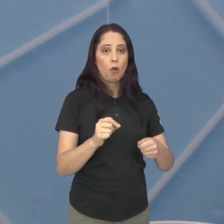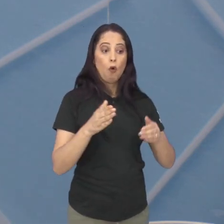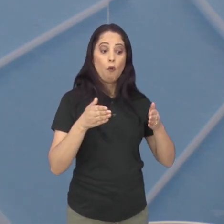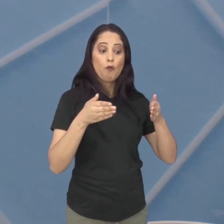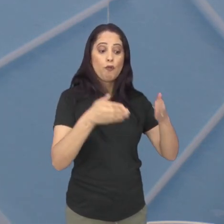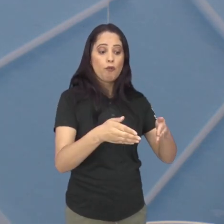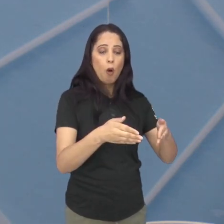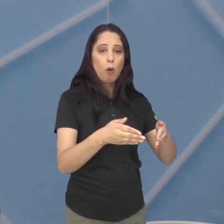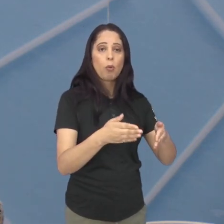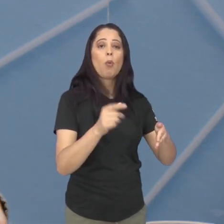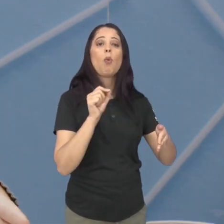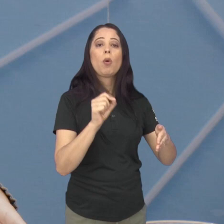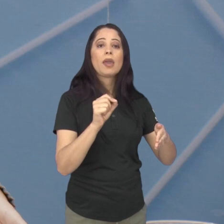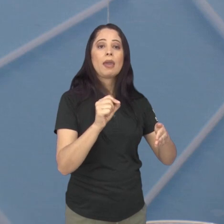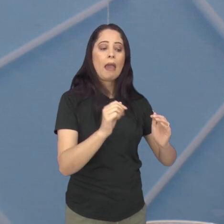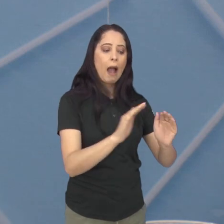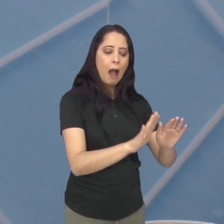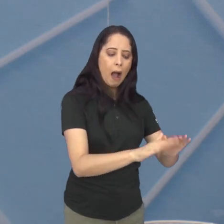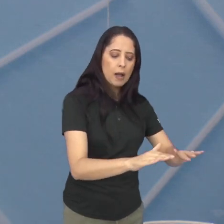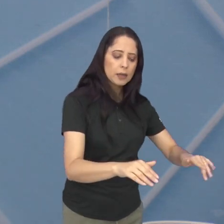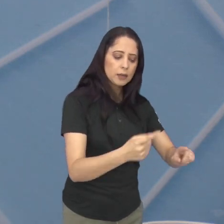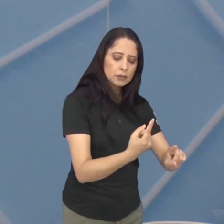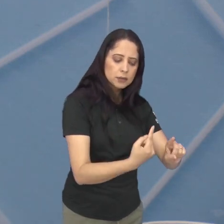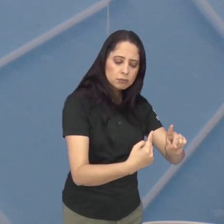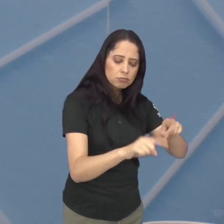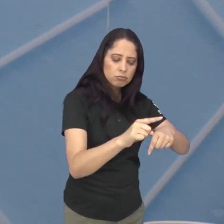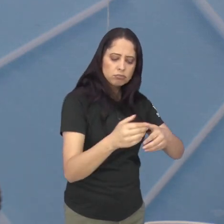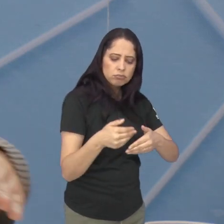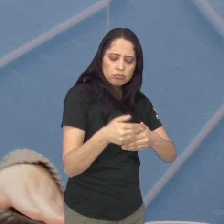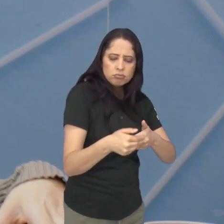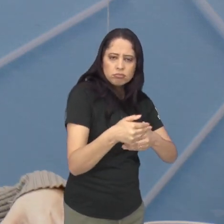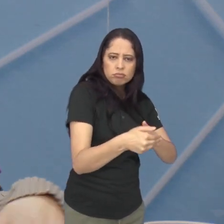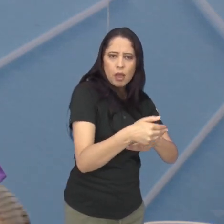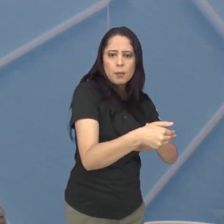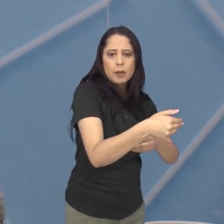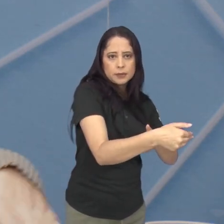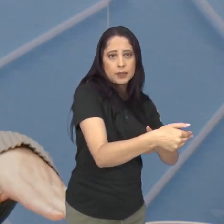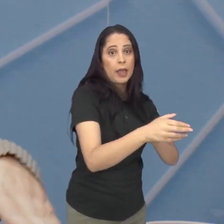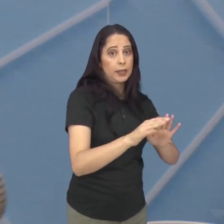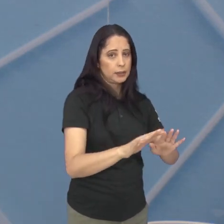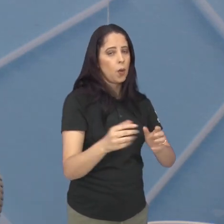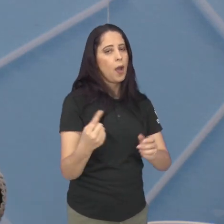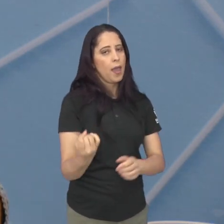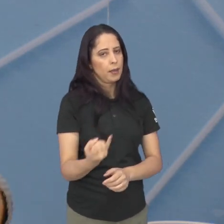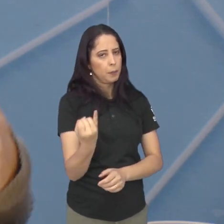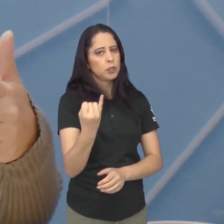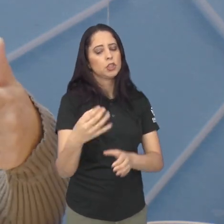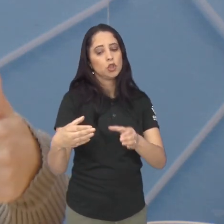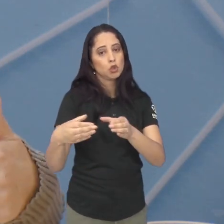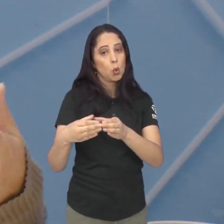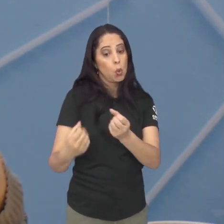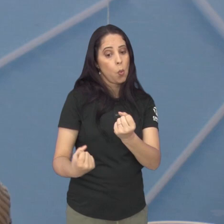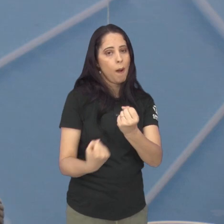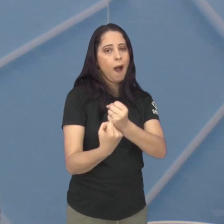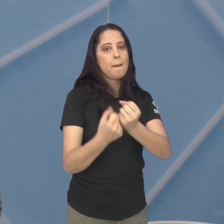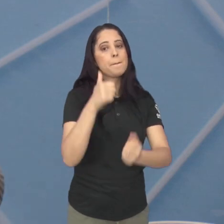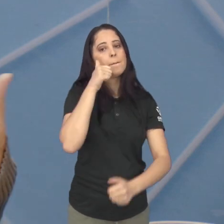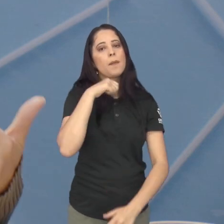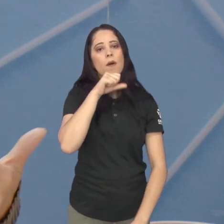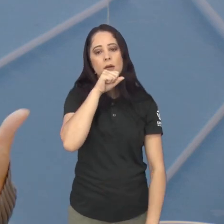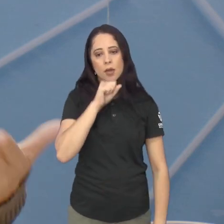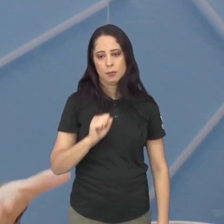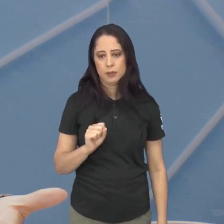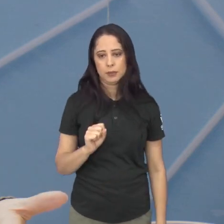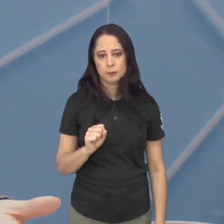né? E é importante que a gente cuide de quem cuida, né? Então, essa rede de apoio e a gente ter um olhar, como a Camila falou,